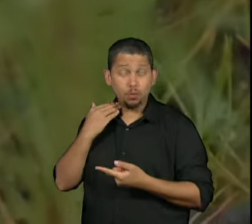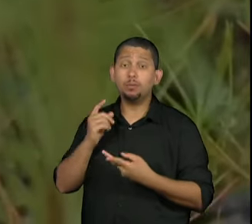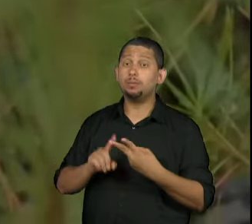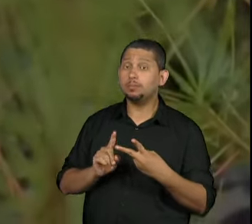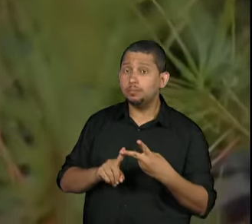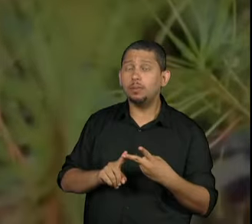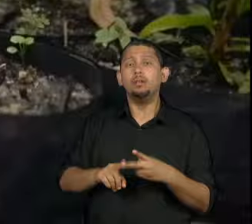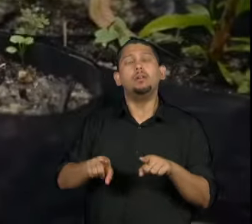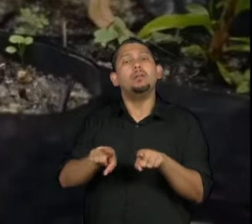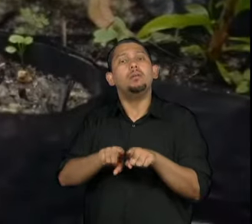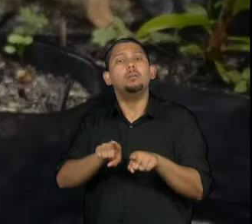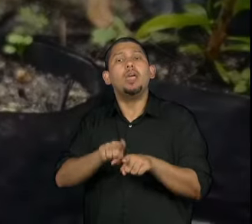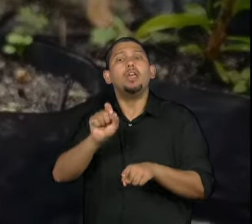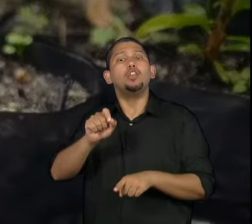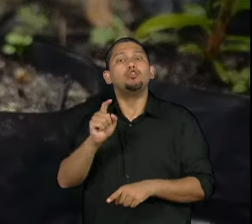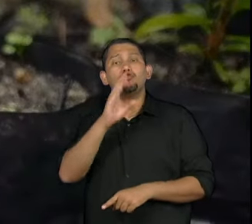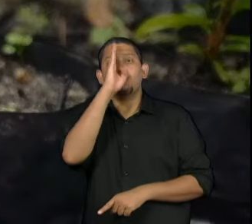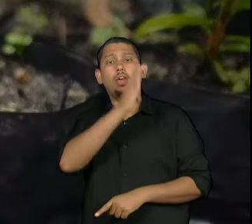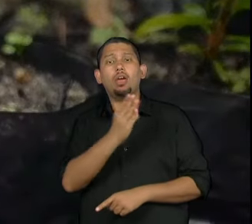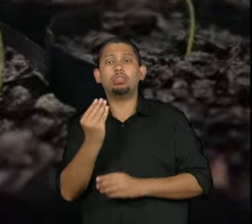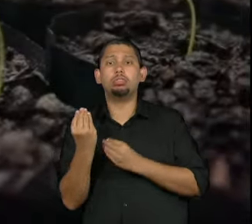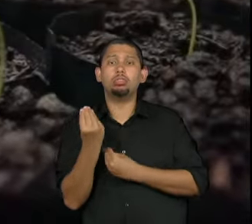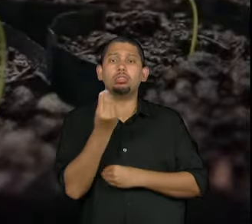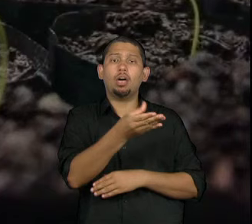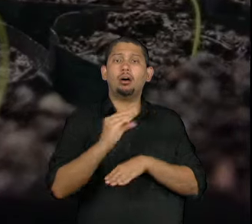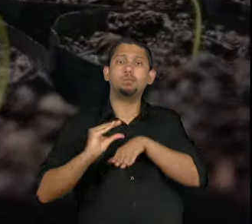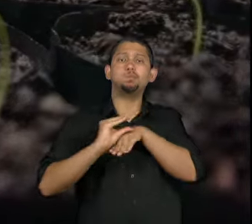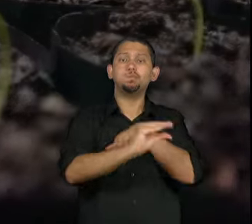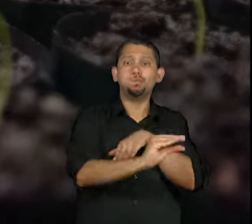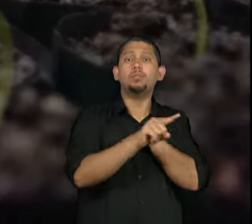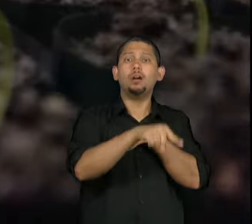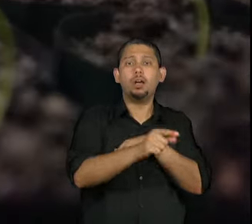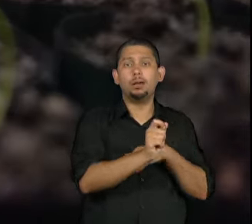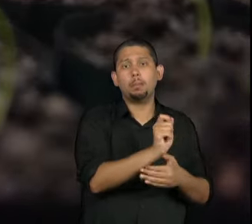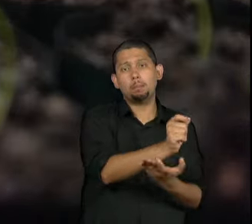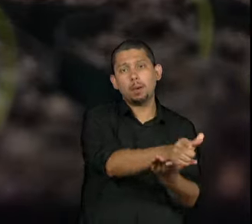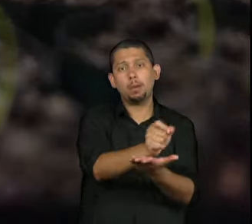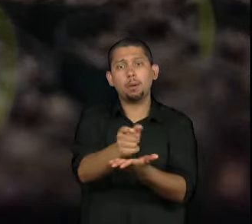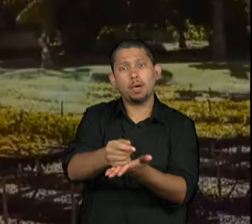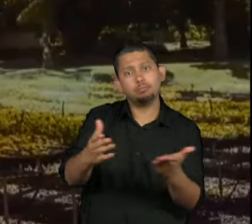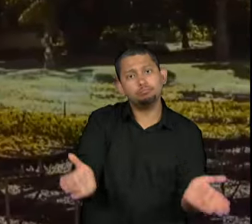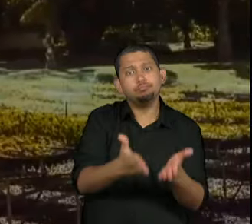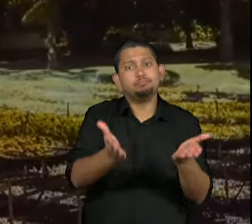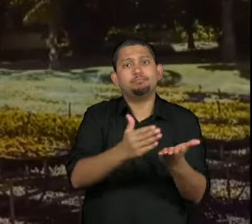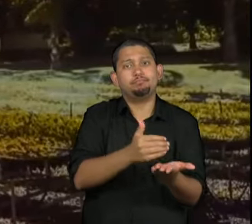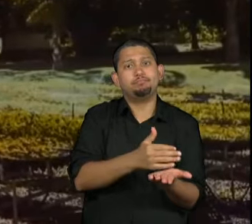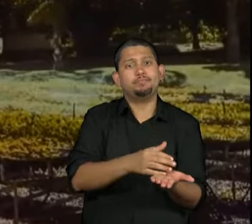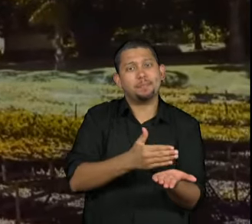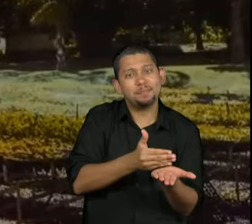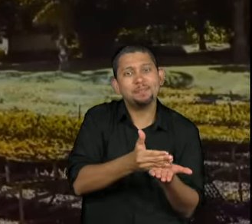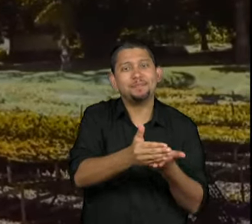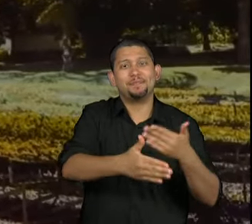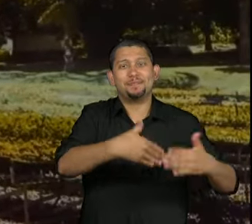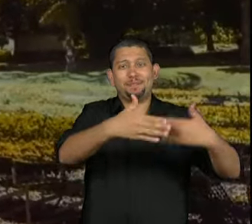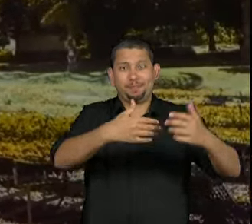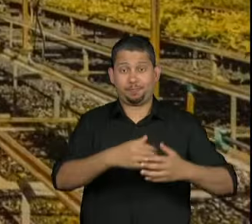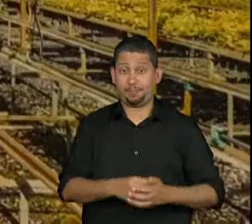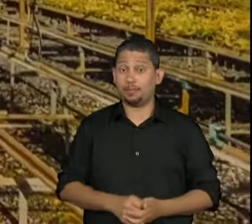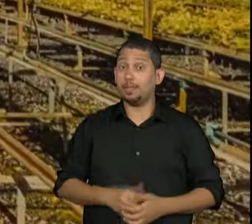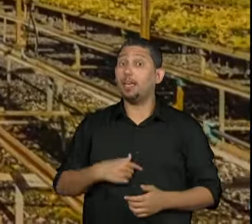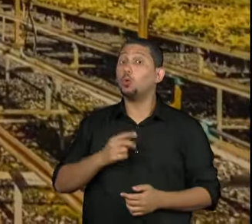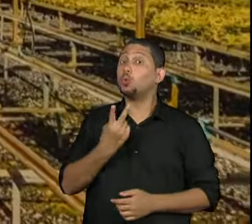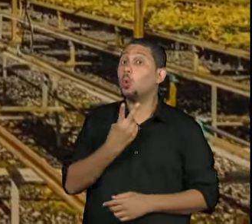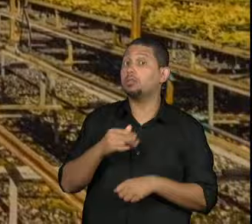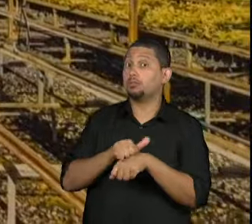que vão ser feitos diretos aos proprietários para que eles promovam essas melhorias, que eles melhorem. Então, as duas fontes de financiamentos, hoje,